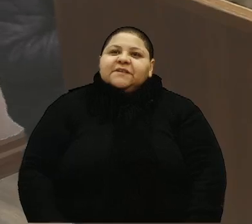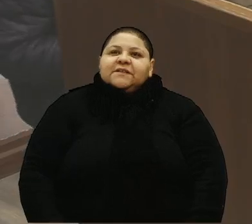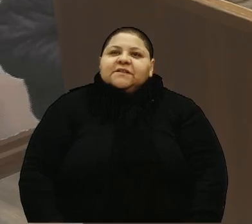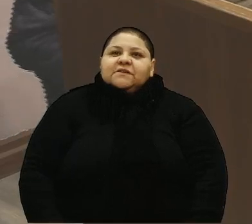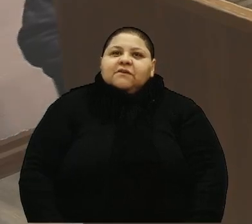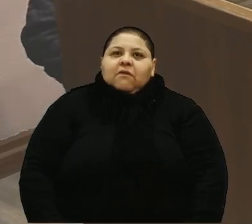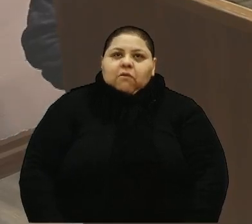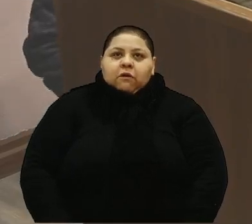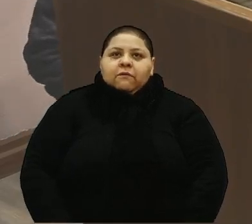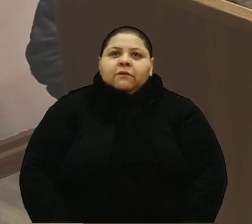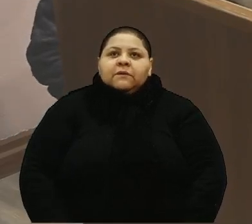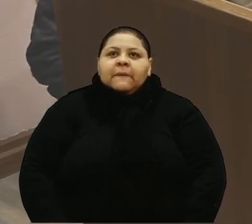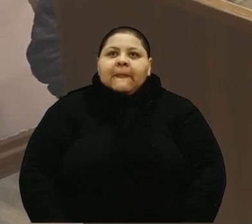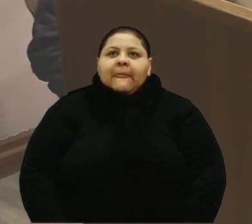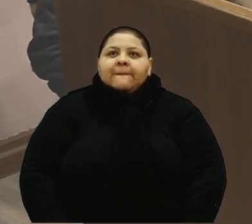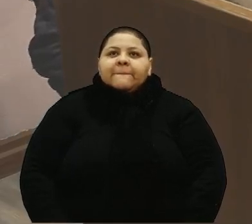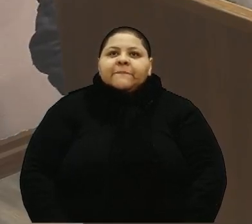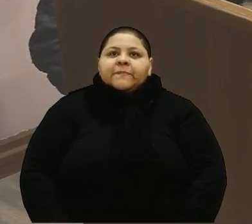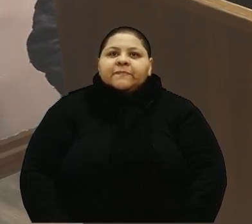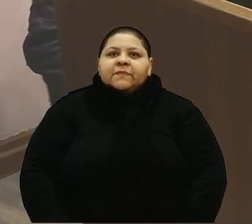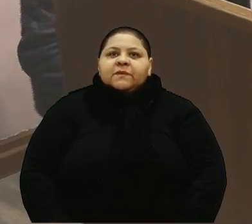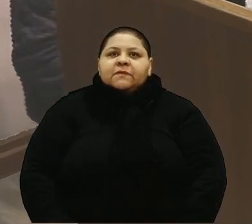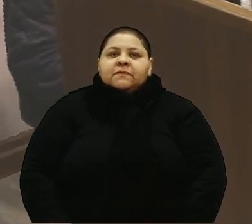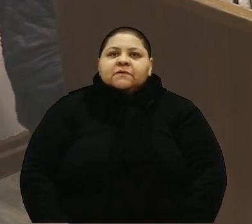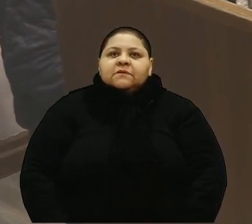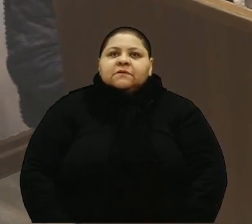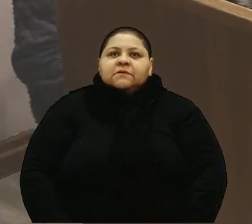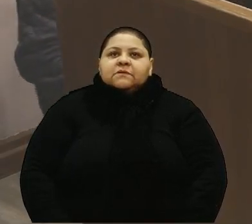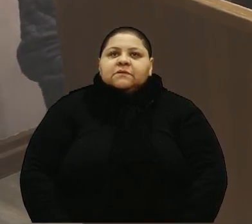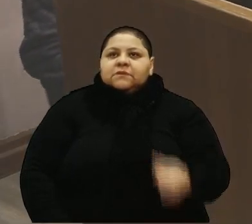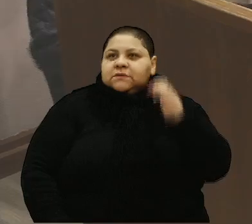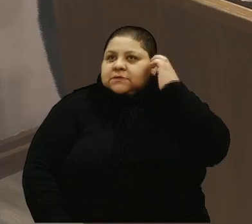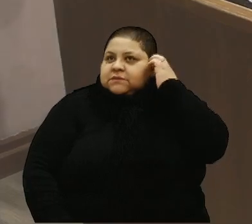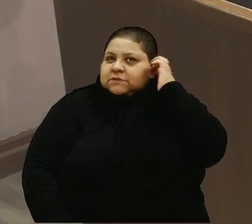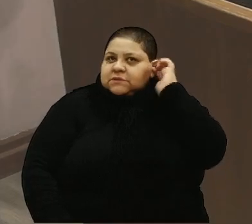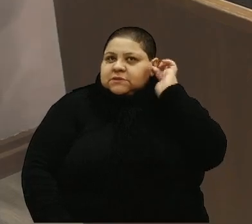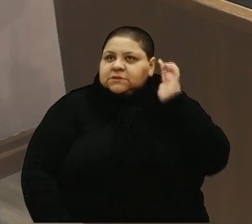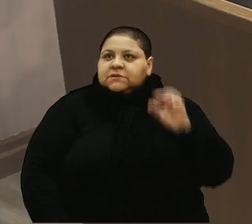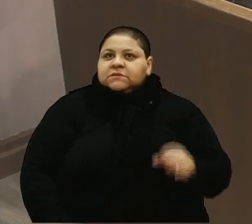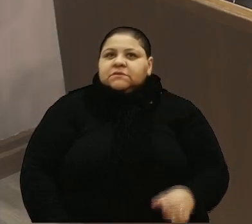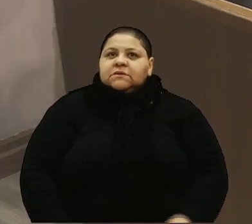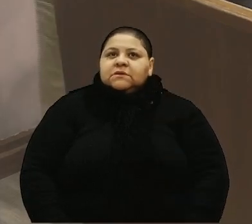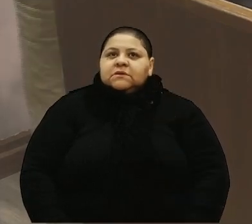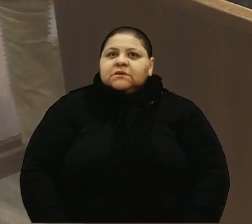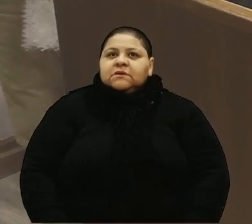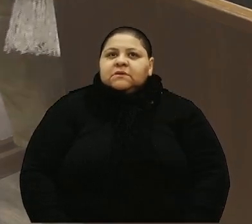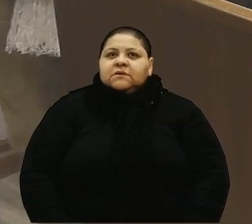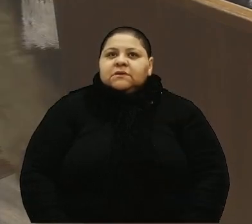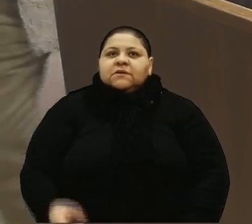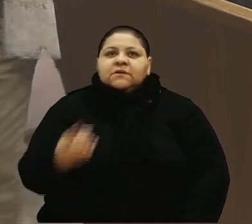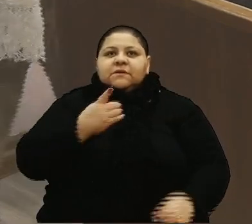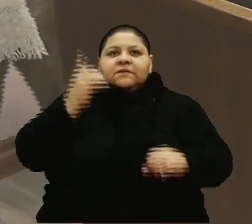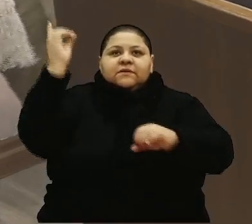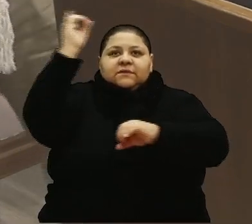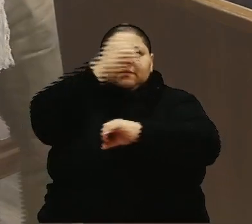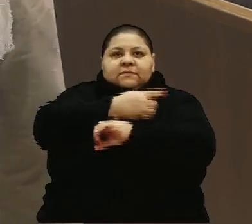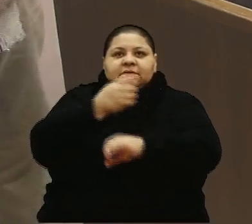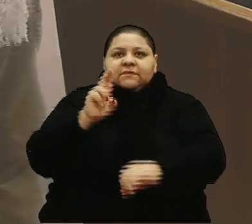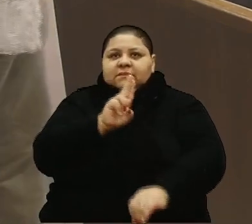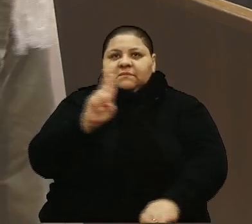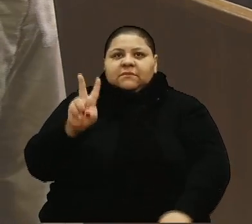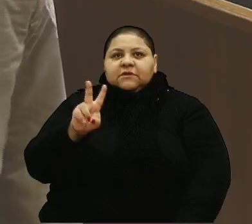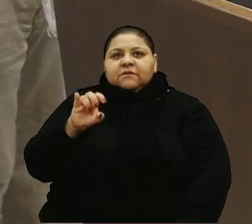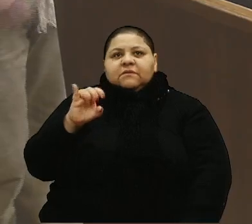Vai lá. O banquinho. Isso. Aí. Agora sim. Bom dia, meu nome é